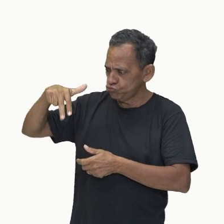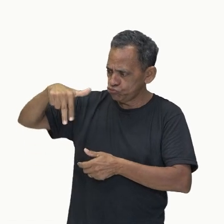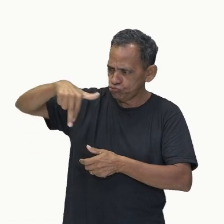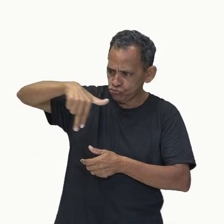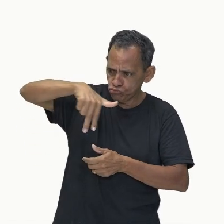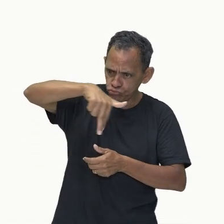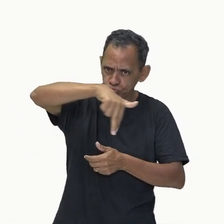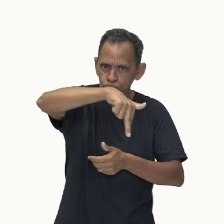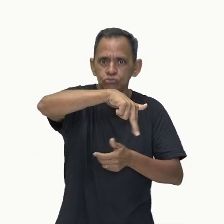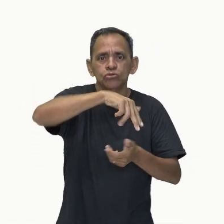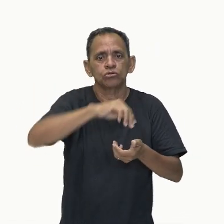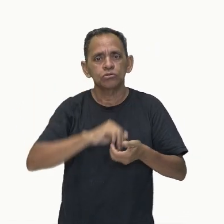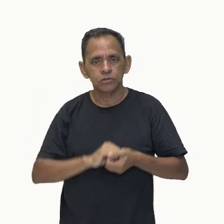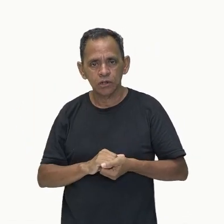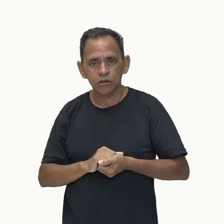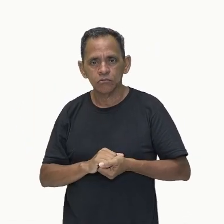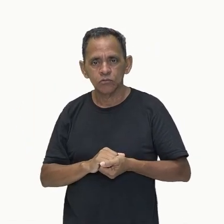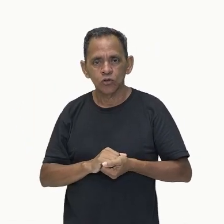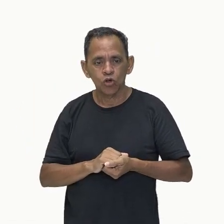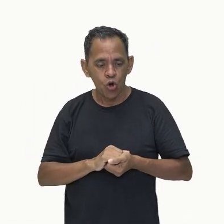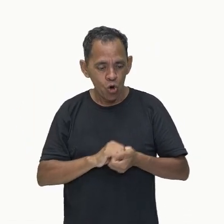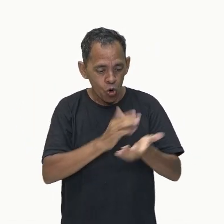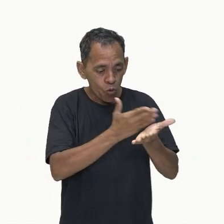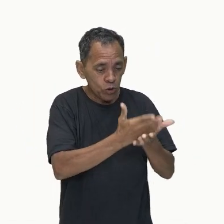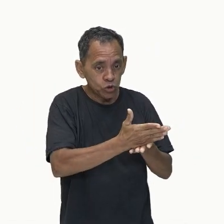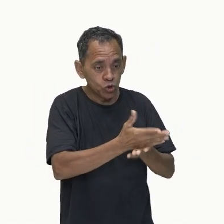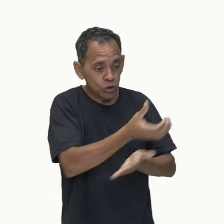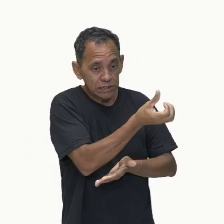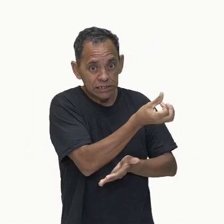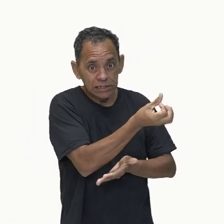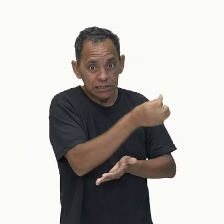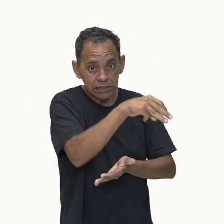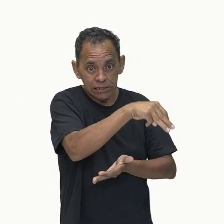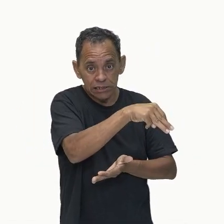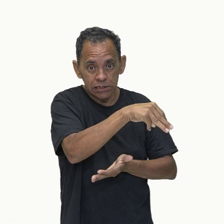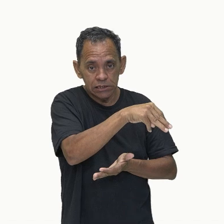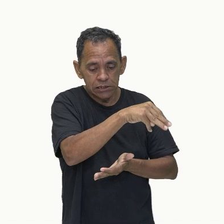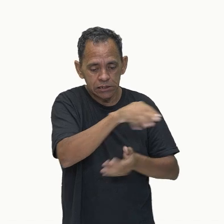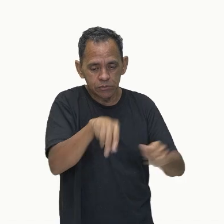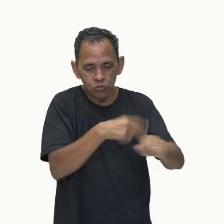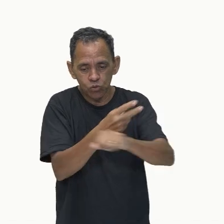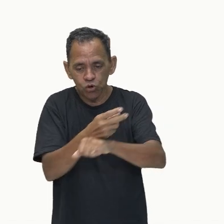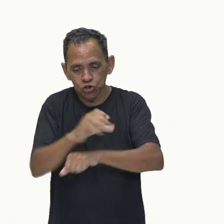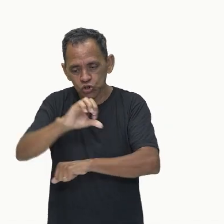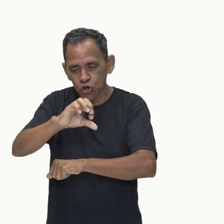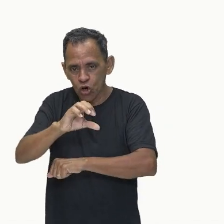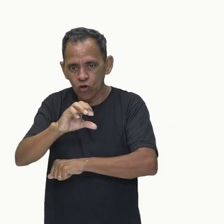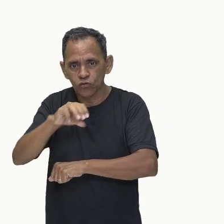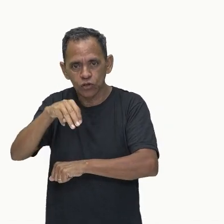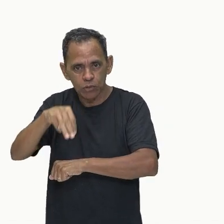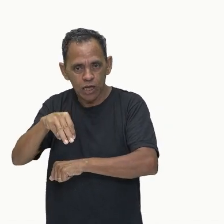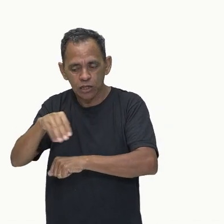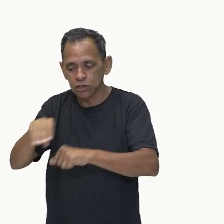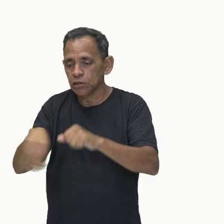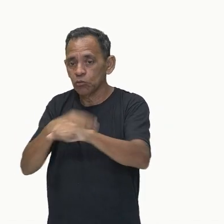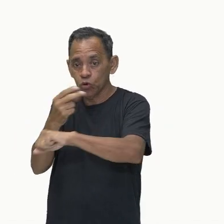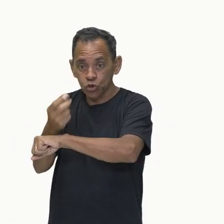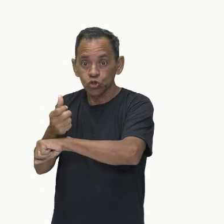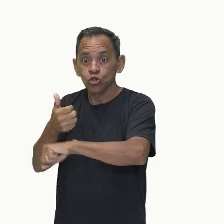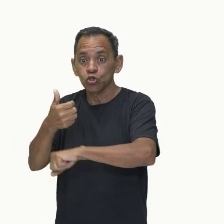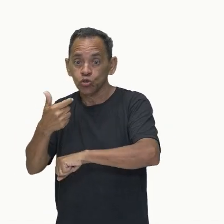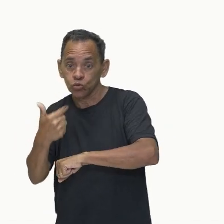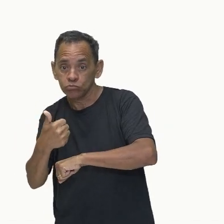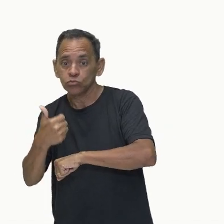ligou o cronômetro, ela estava na posição 6 metros. Aí passou um tempo, ela estava na posição 9, depois na 12, depois na 15, depois